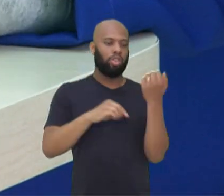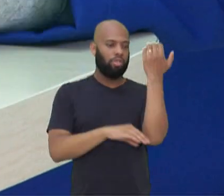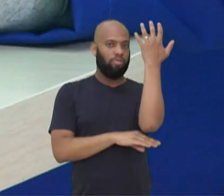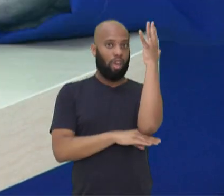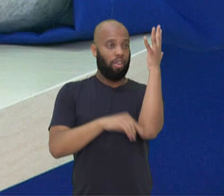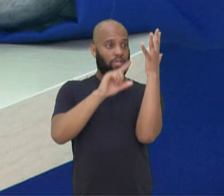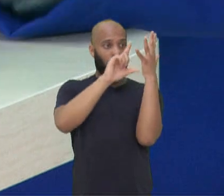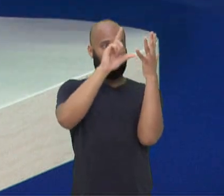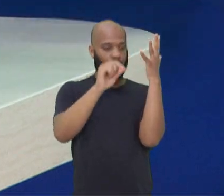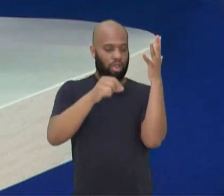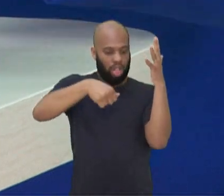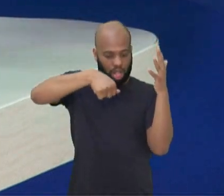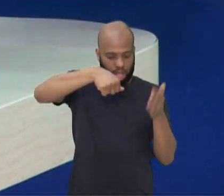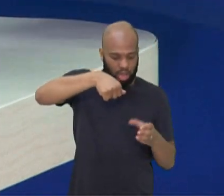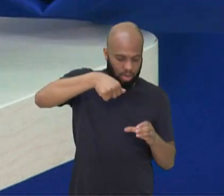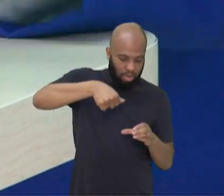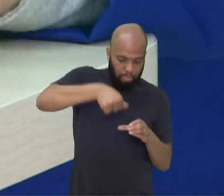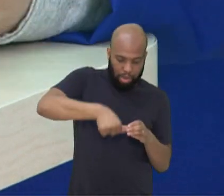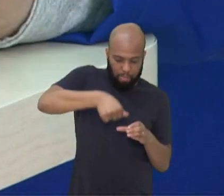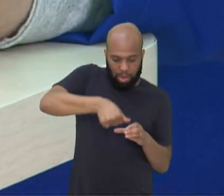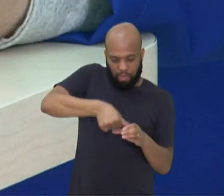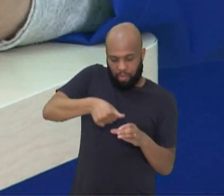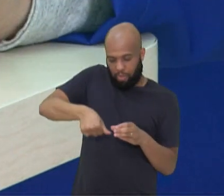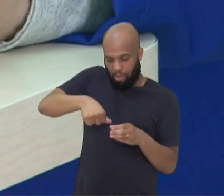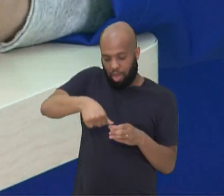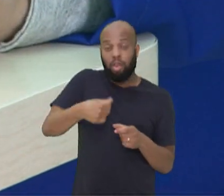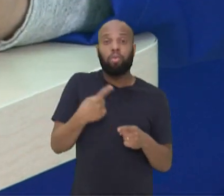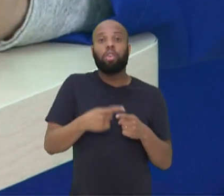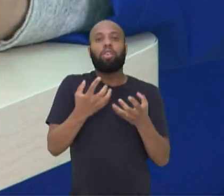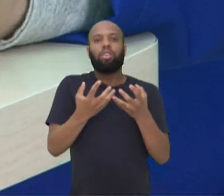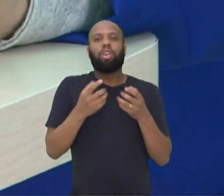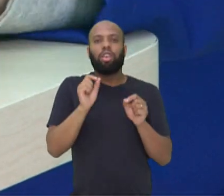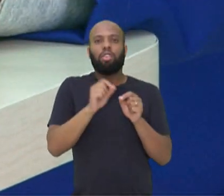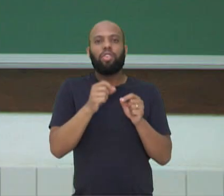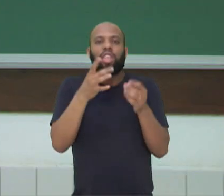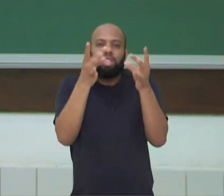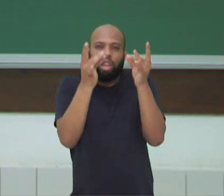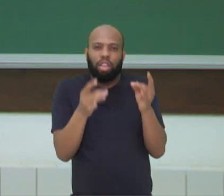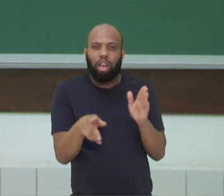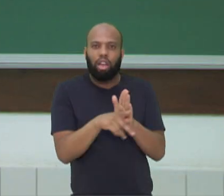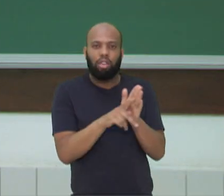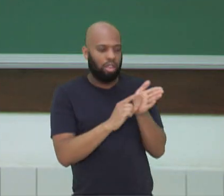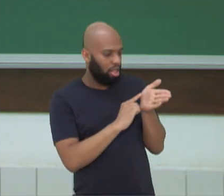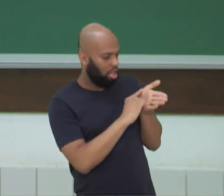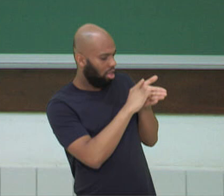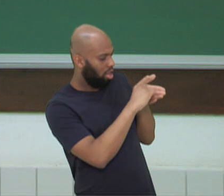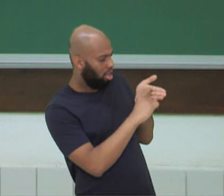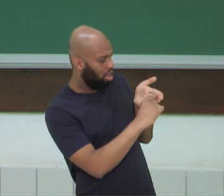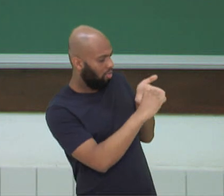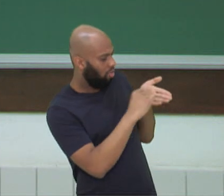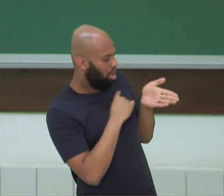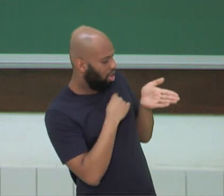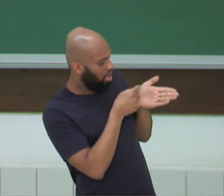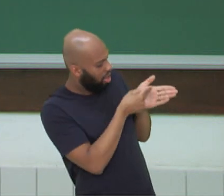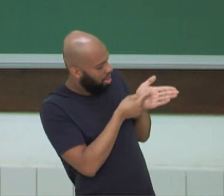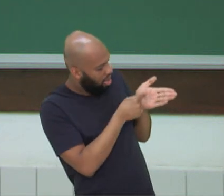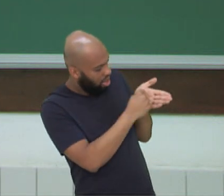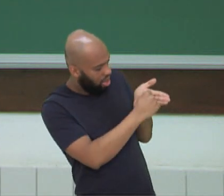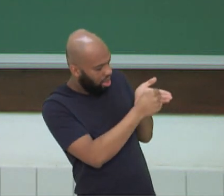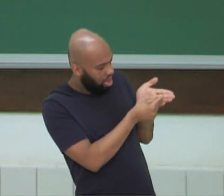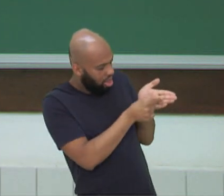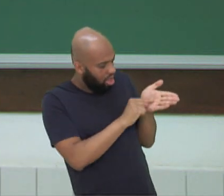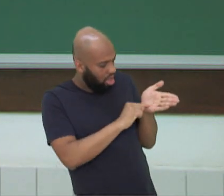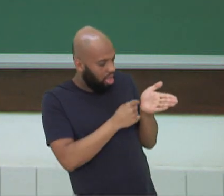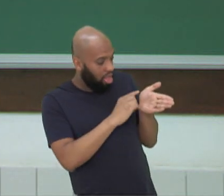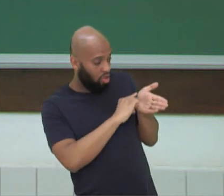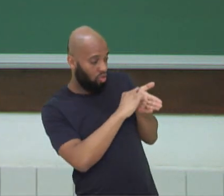pressionei, porque eu quero ver as nervuras, as partes desta folha. Mas Fabiano, o ser ainda está aqui. Então, se fosse